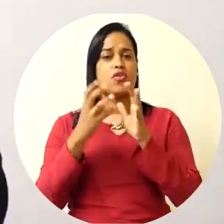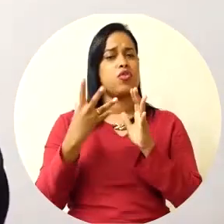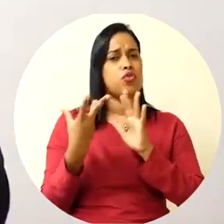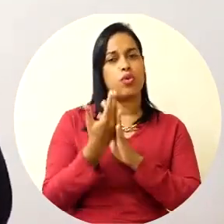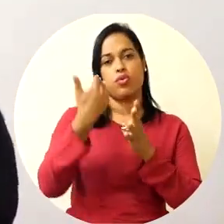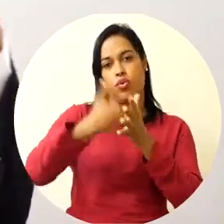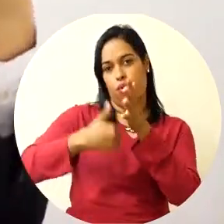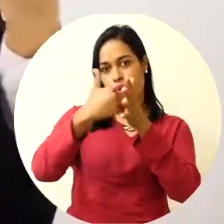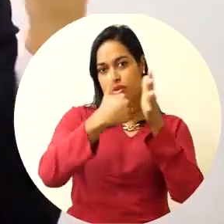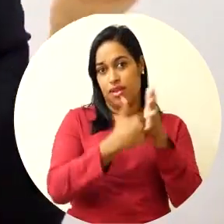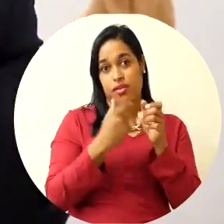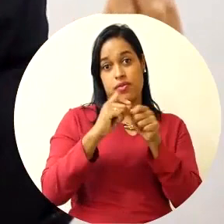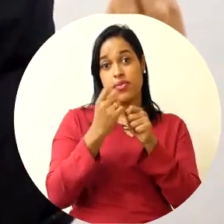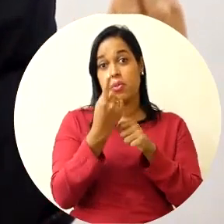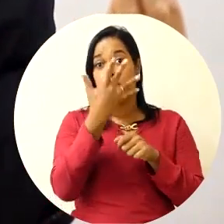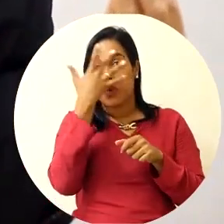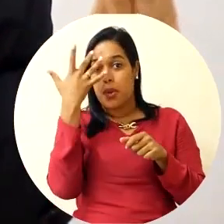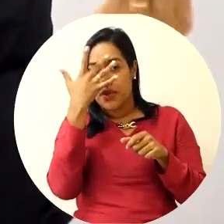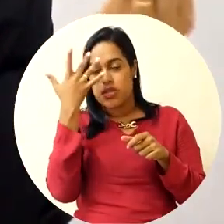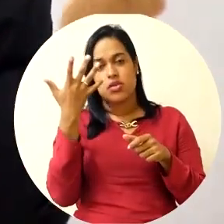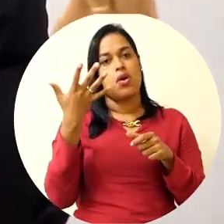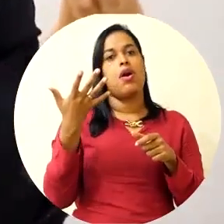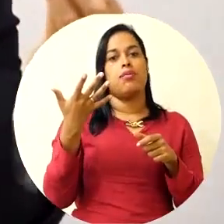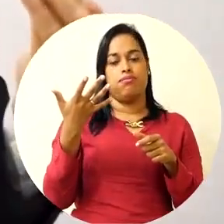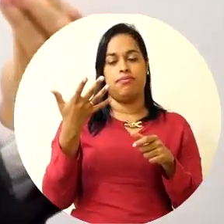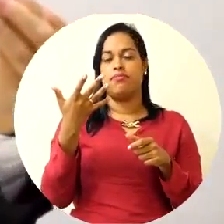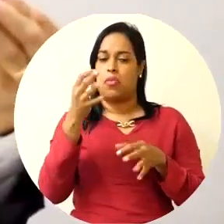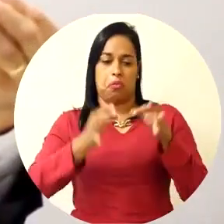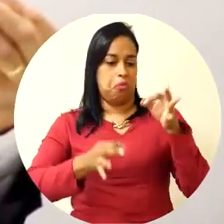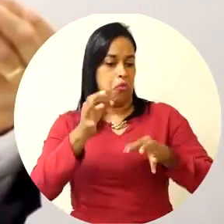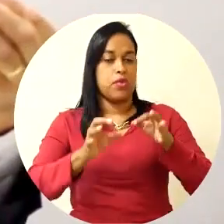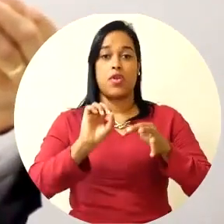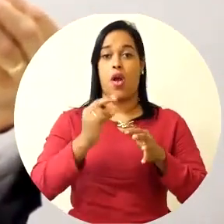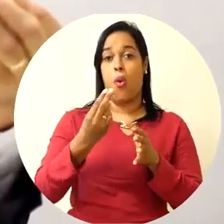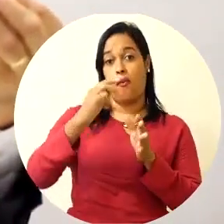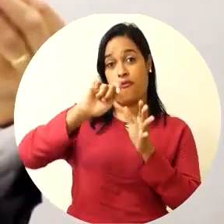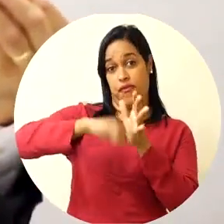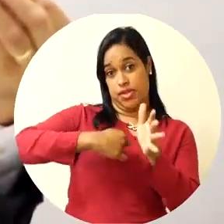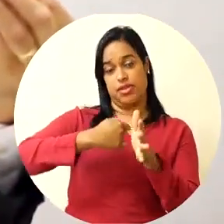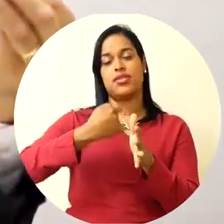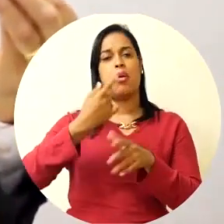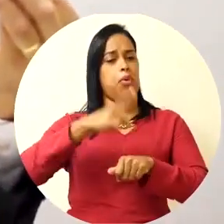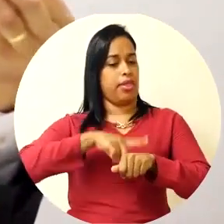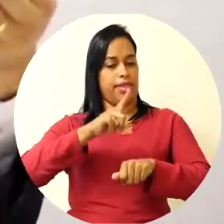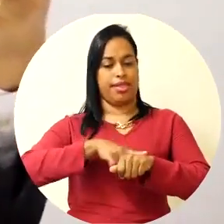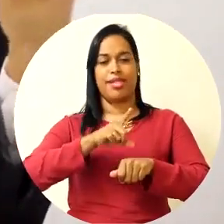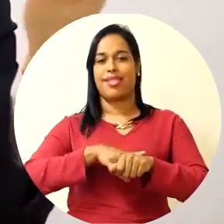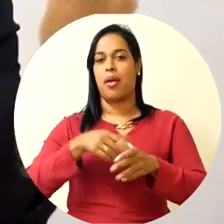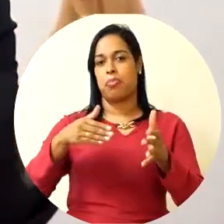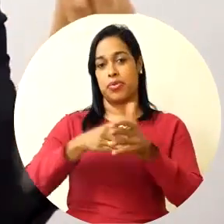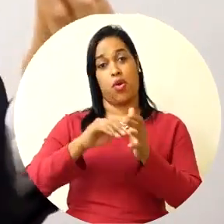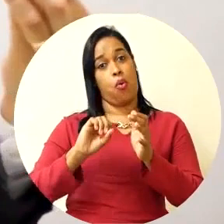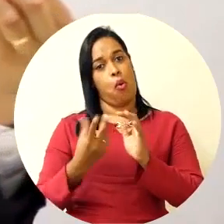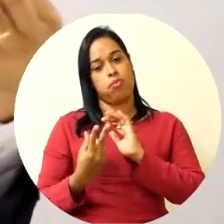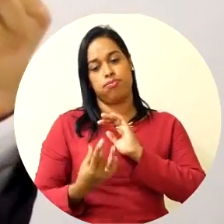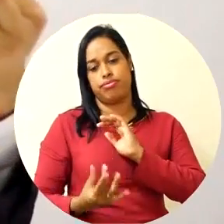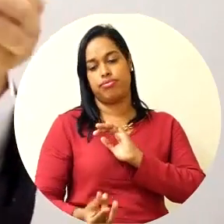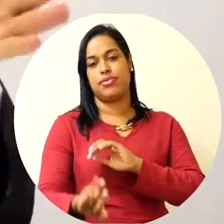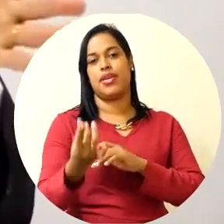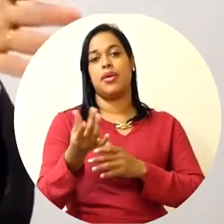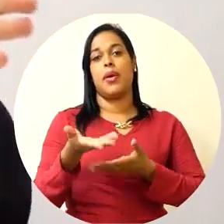todo contrato feito por uma pessoa física ou jurídica para outra pessoa física ou jurídica por tempo